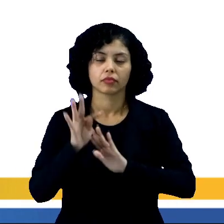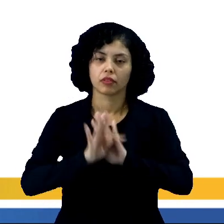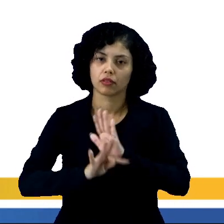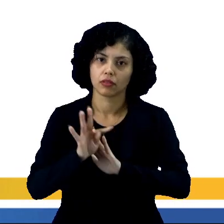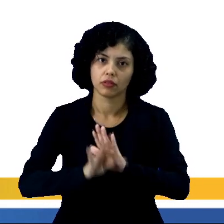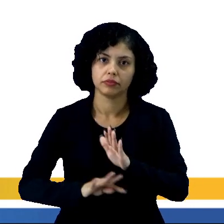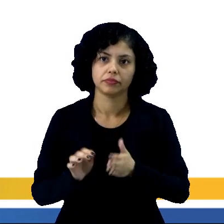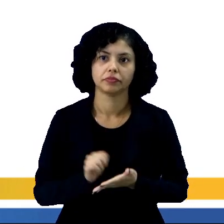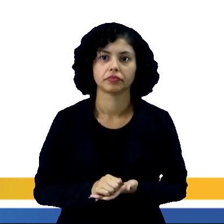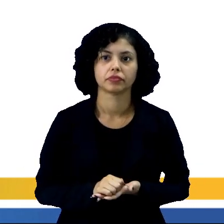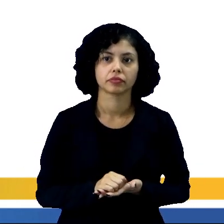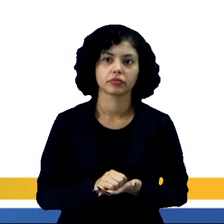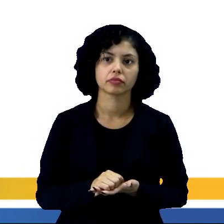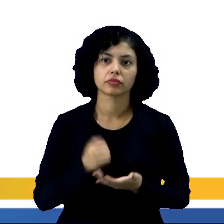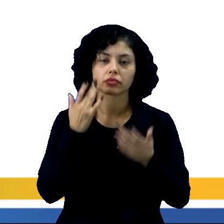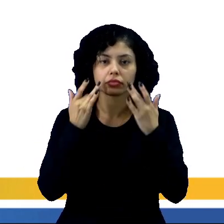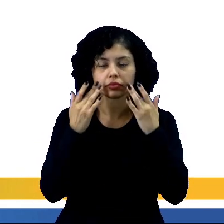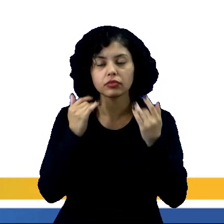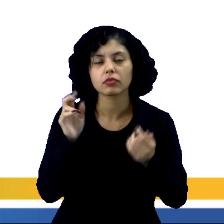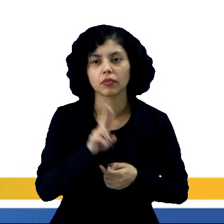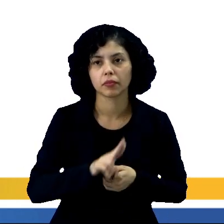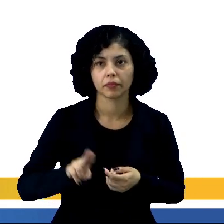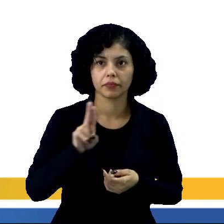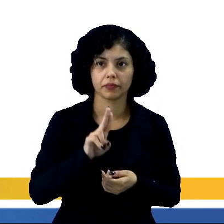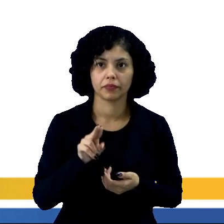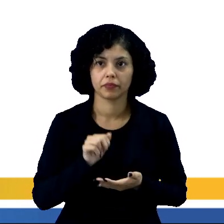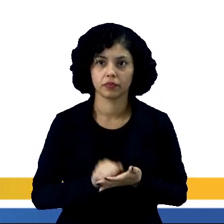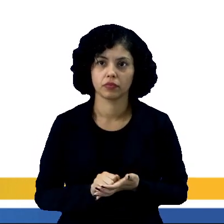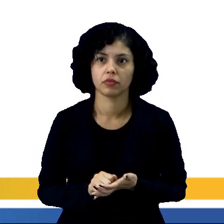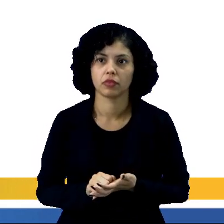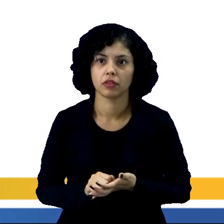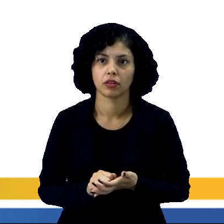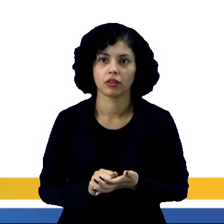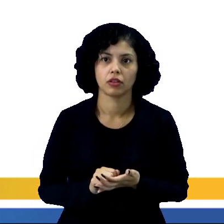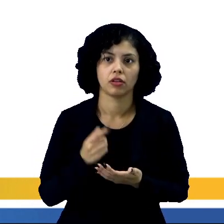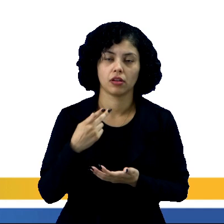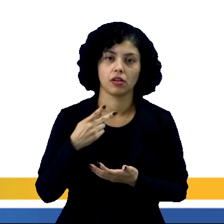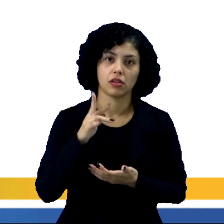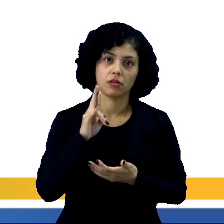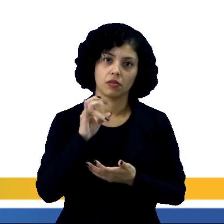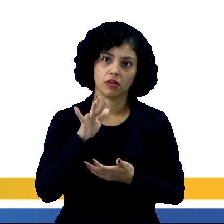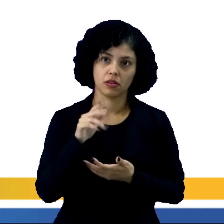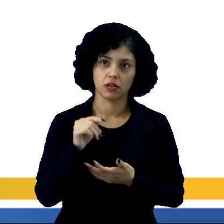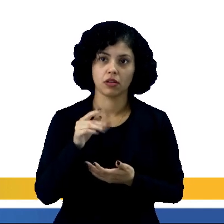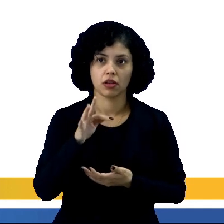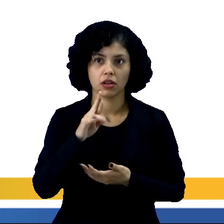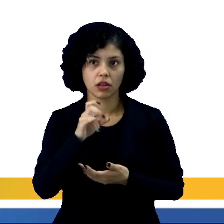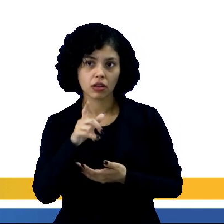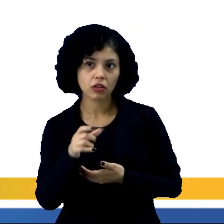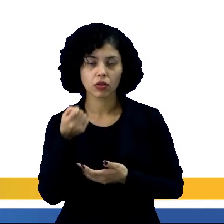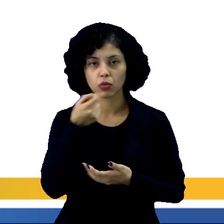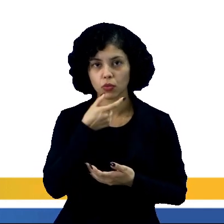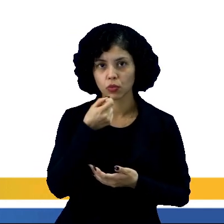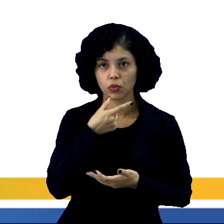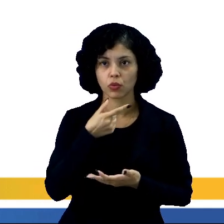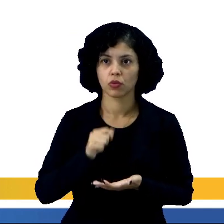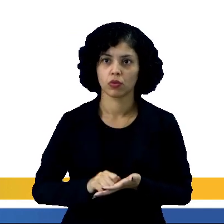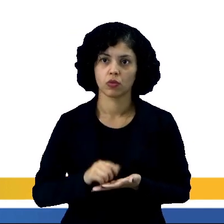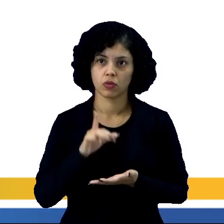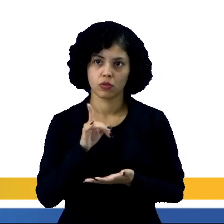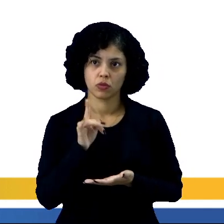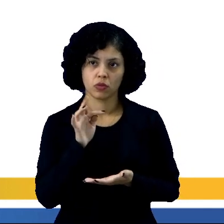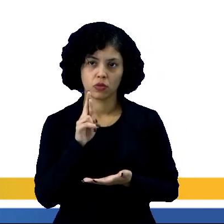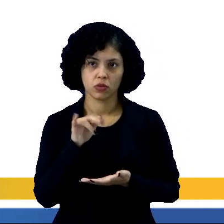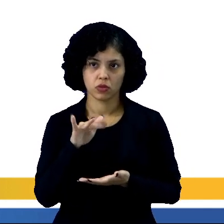texto, né? Tipos de teatro. E a gente vai utilizar aí esses primários, que é a tragédia, né? A comédia e o